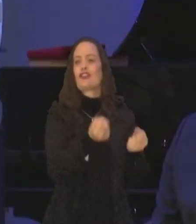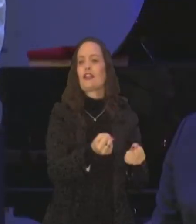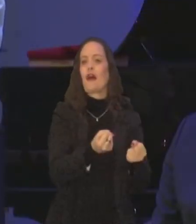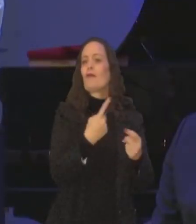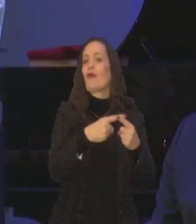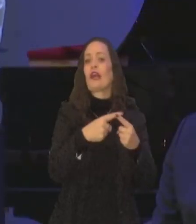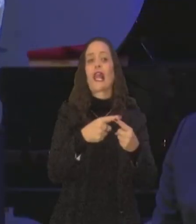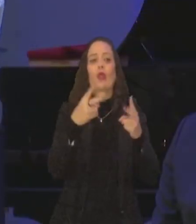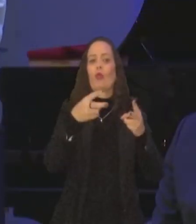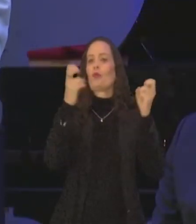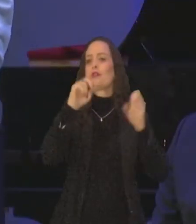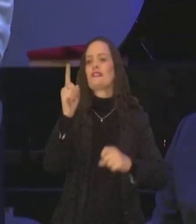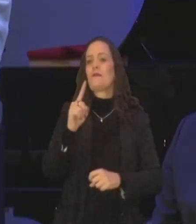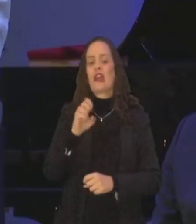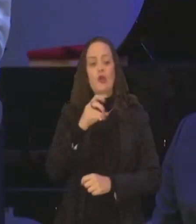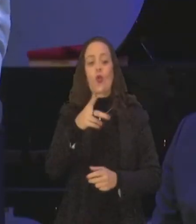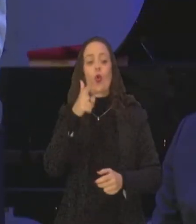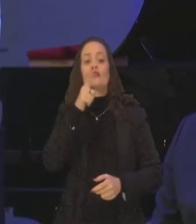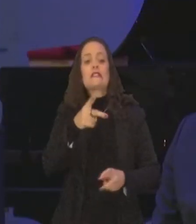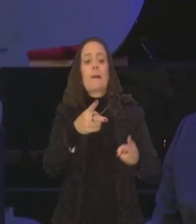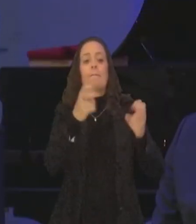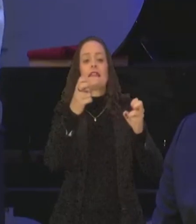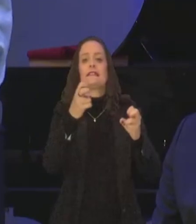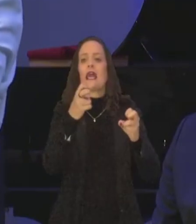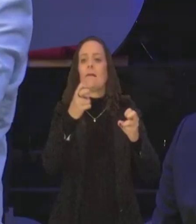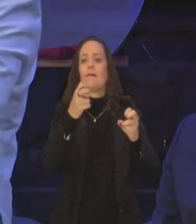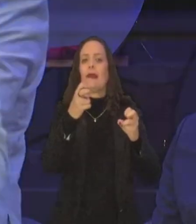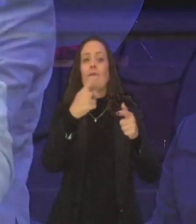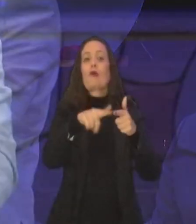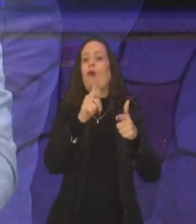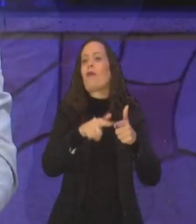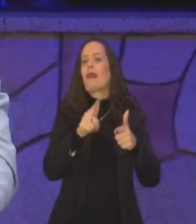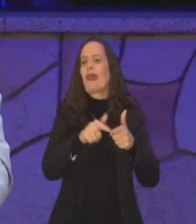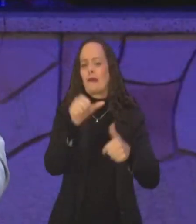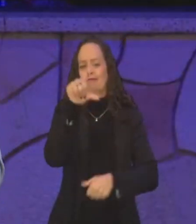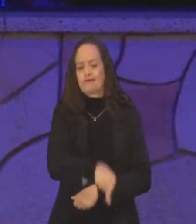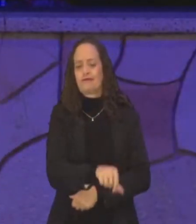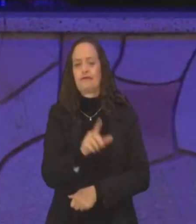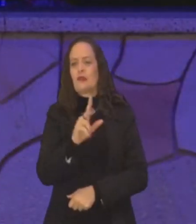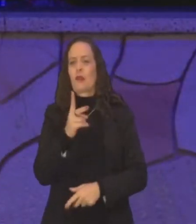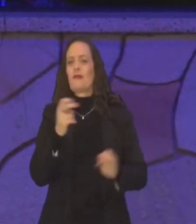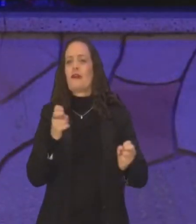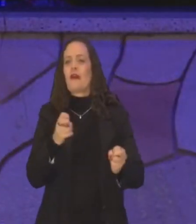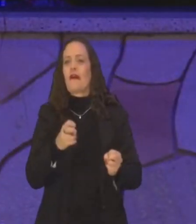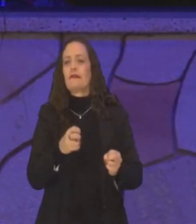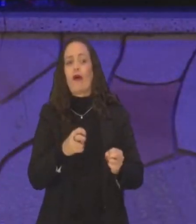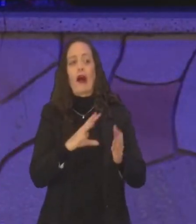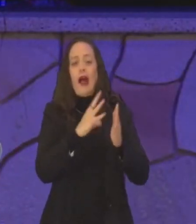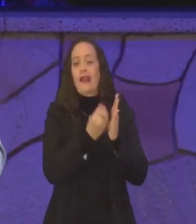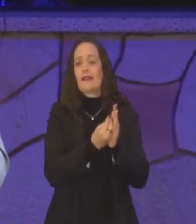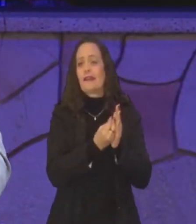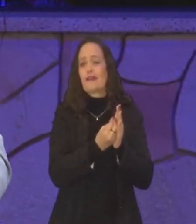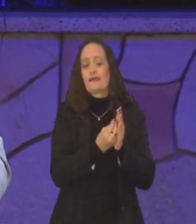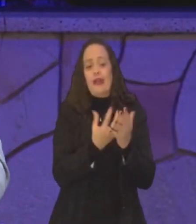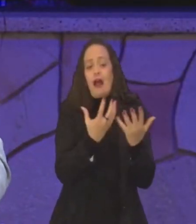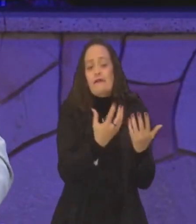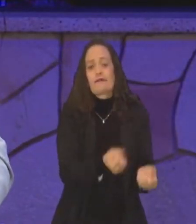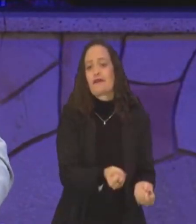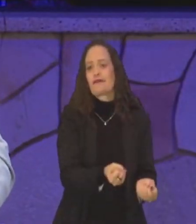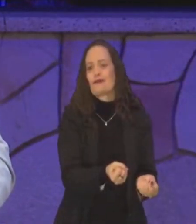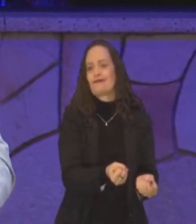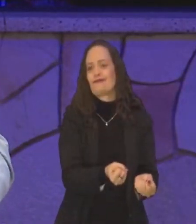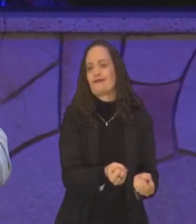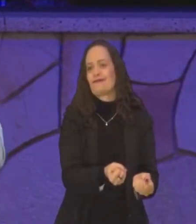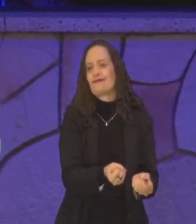problema com isso. Se via problema, ela fazia vista grossa e não se posicionava com relação a